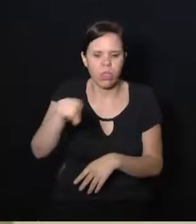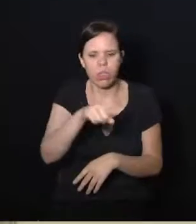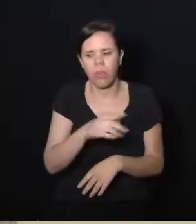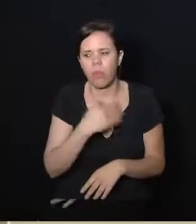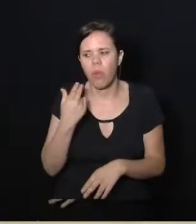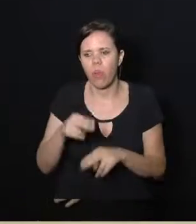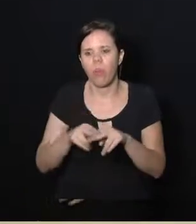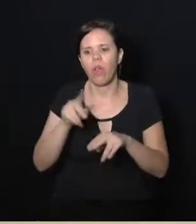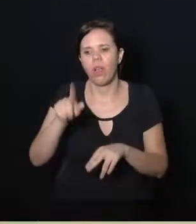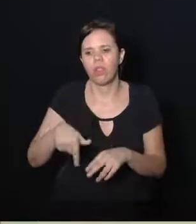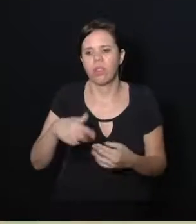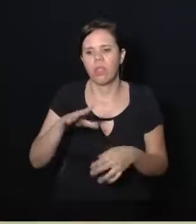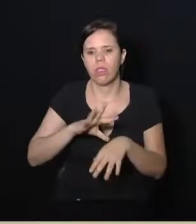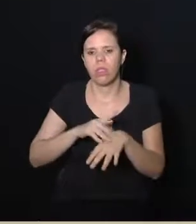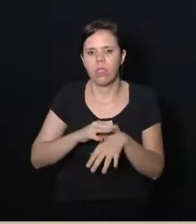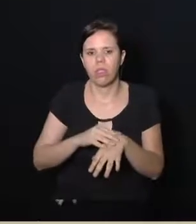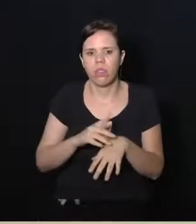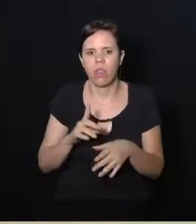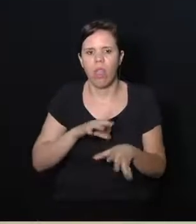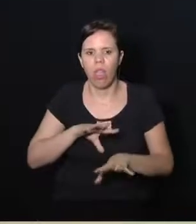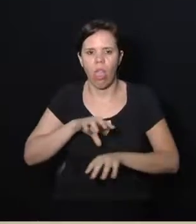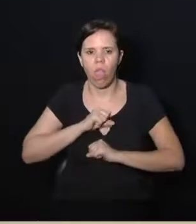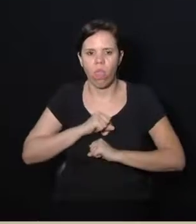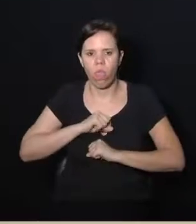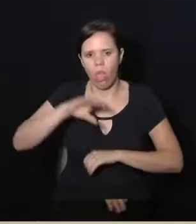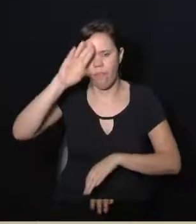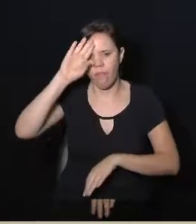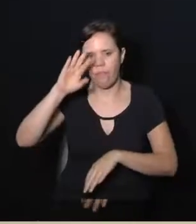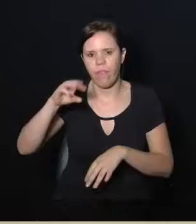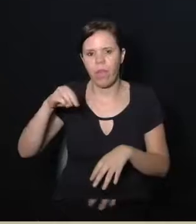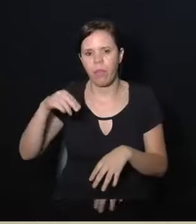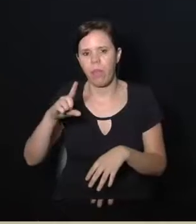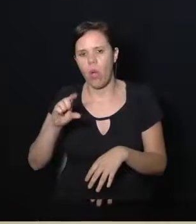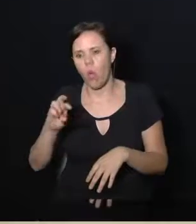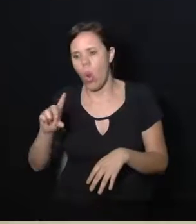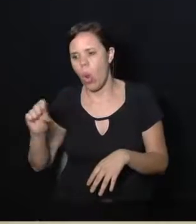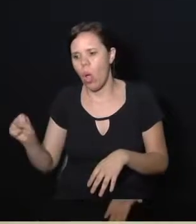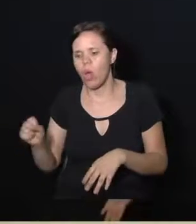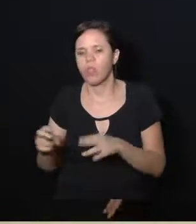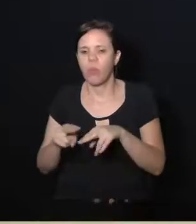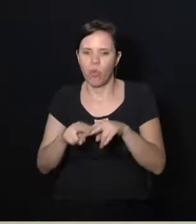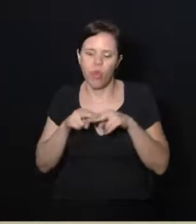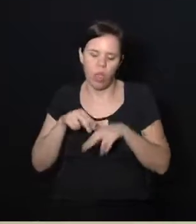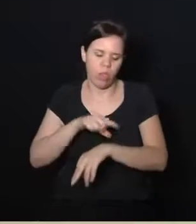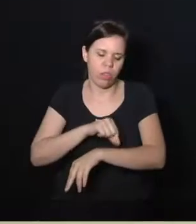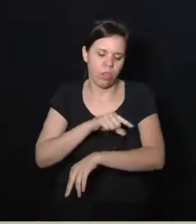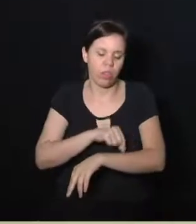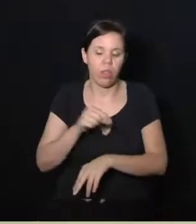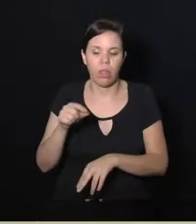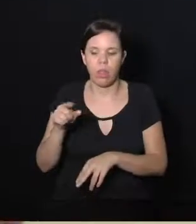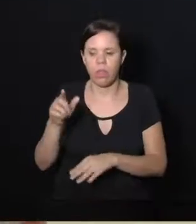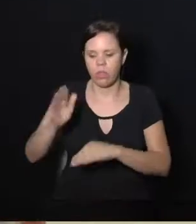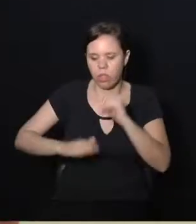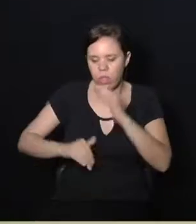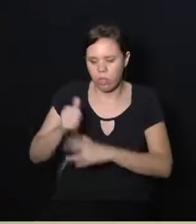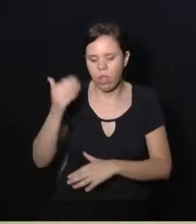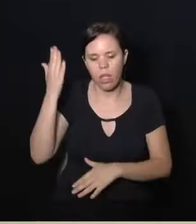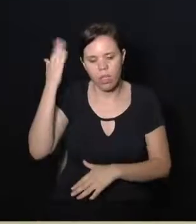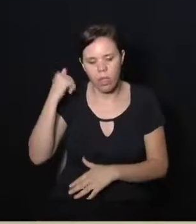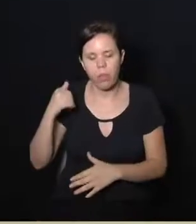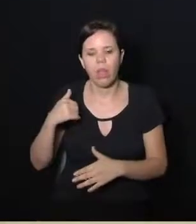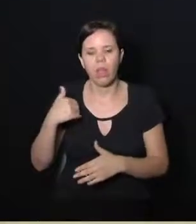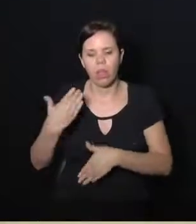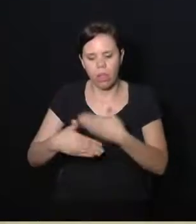morram por ter contraído febre maculosa. Apesar dos técnicos entenderem todo o ciclo, transmissão,